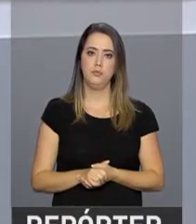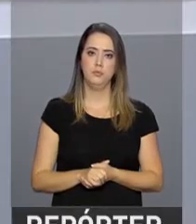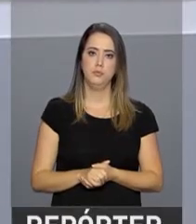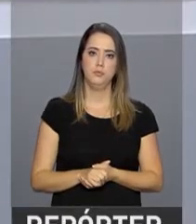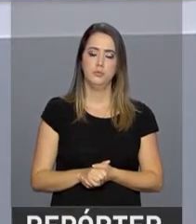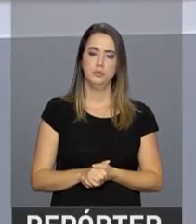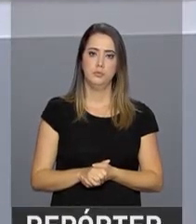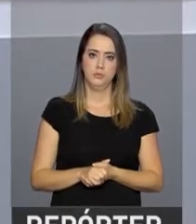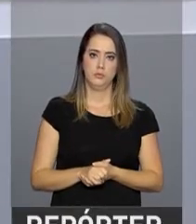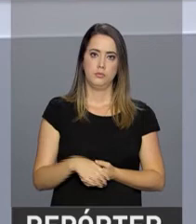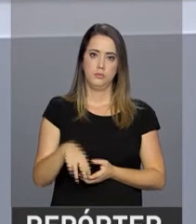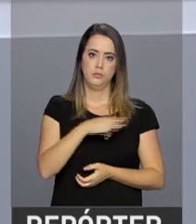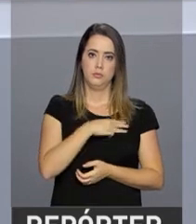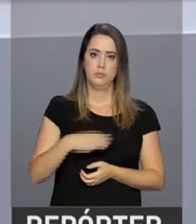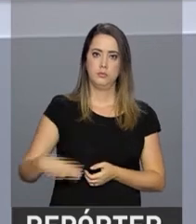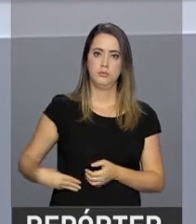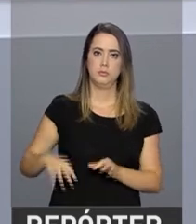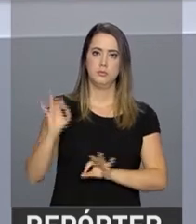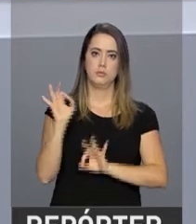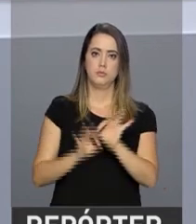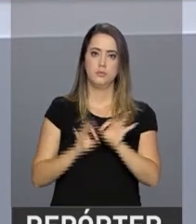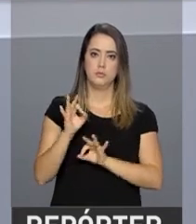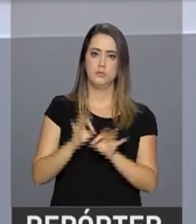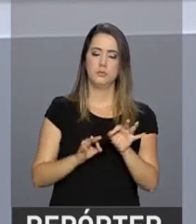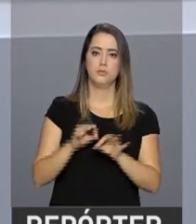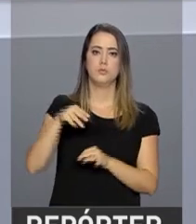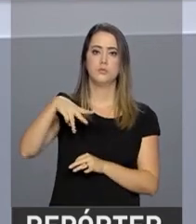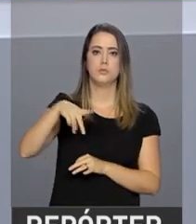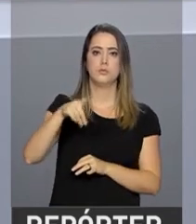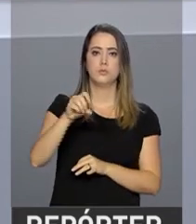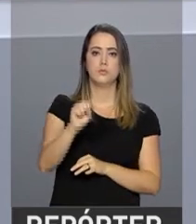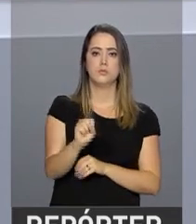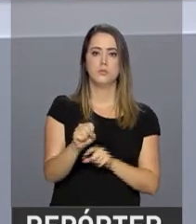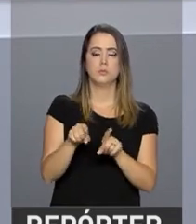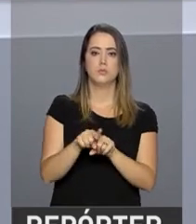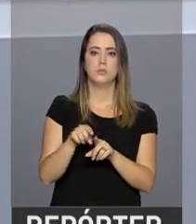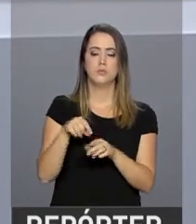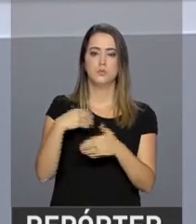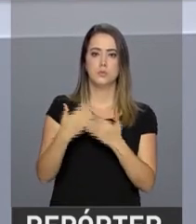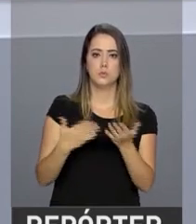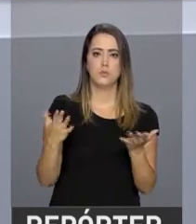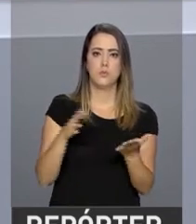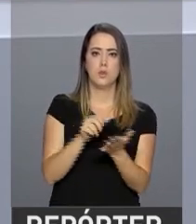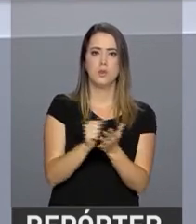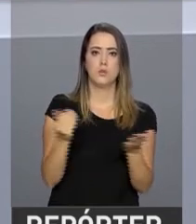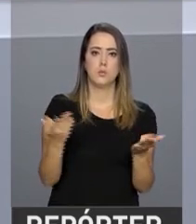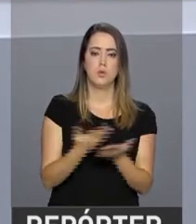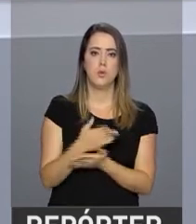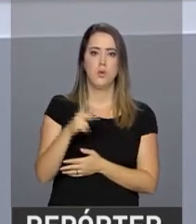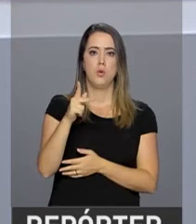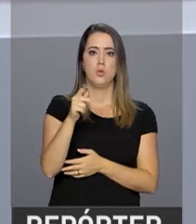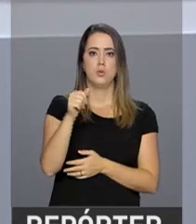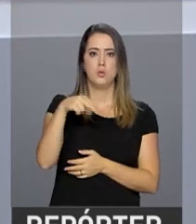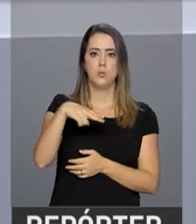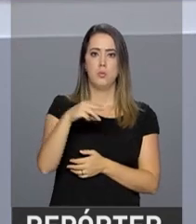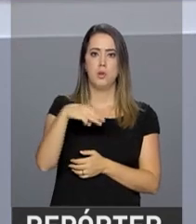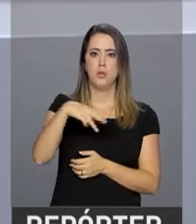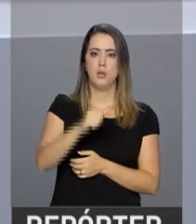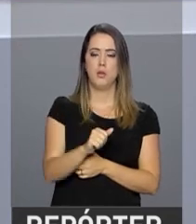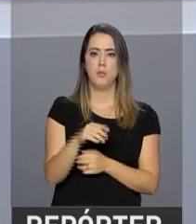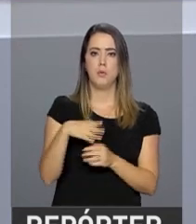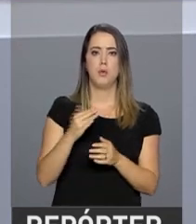ministro do planejamento desenvolvimento e gestão de oliveira assumiu hoje no panamá a presidência da diretoria executiva